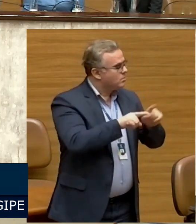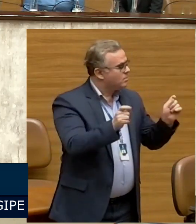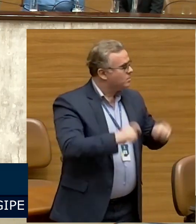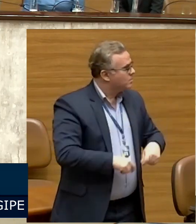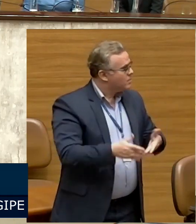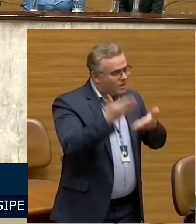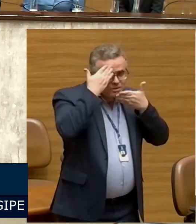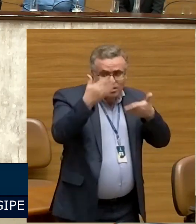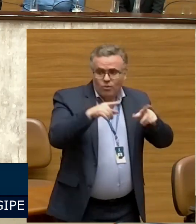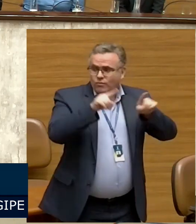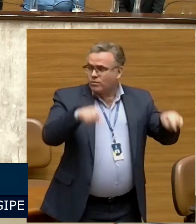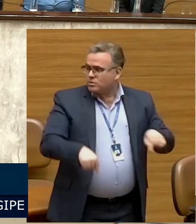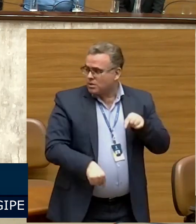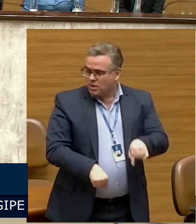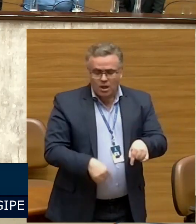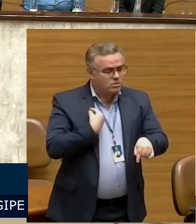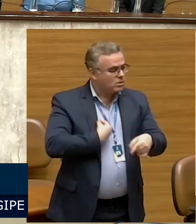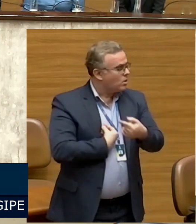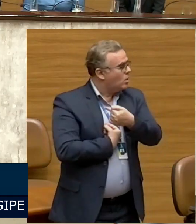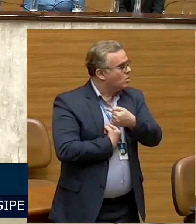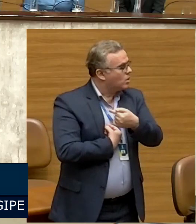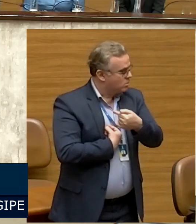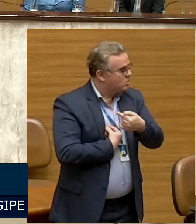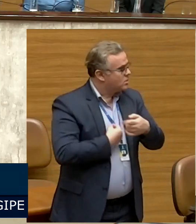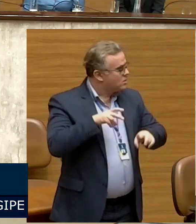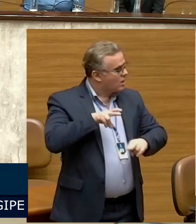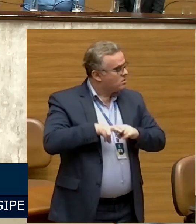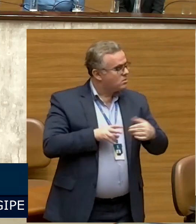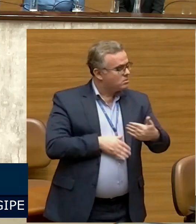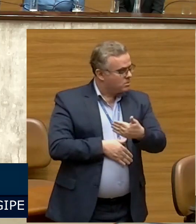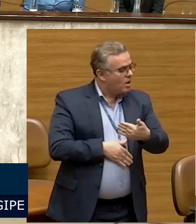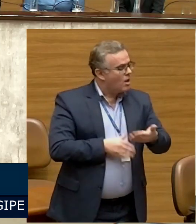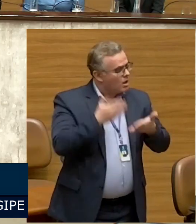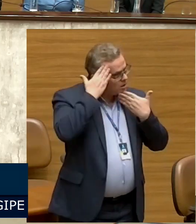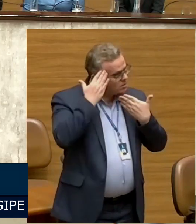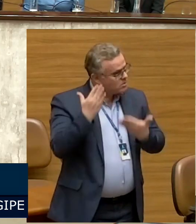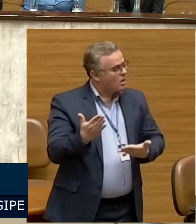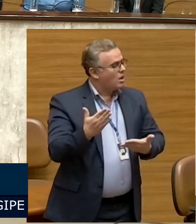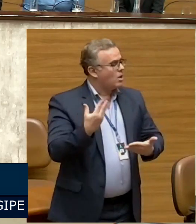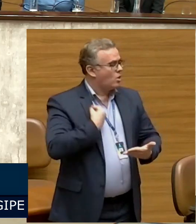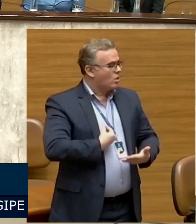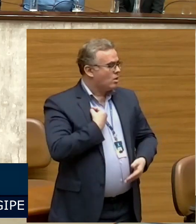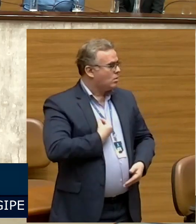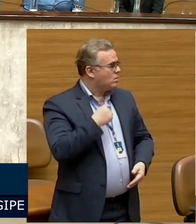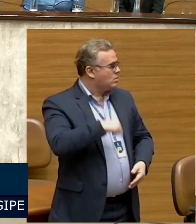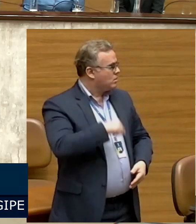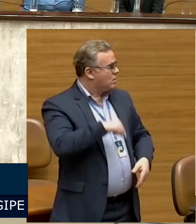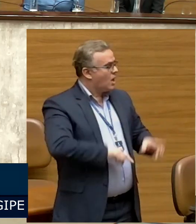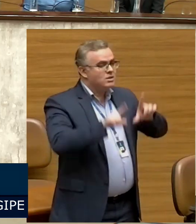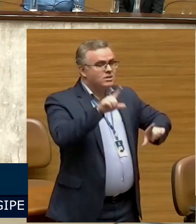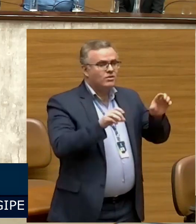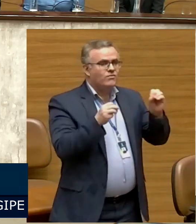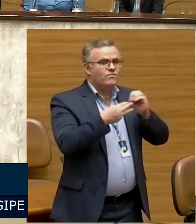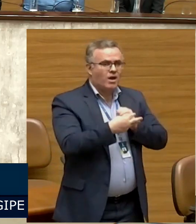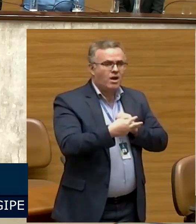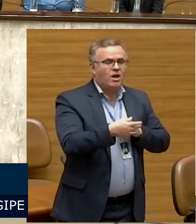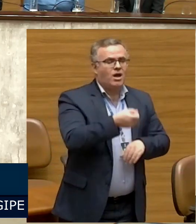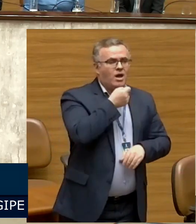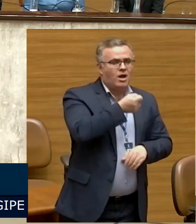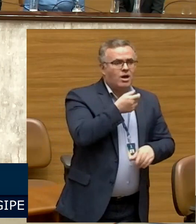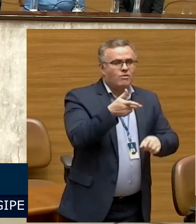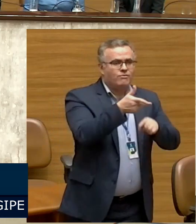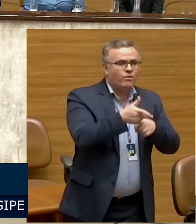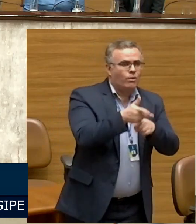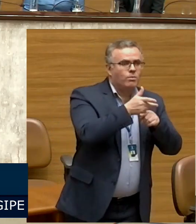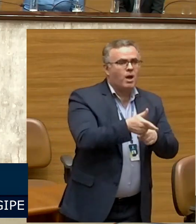às funcionárias aqui, o cerimonial, né, da casa, que estão aqui, o pessoal da TV Alese, que está